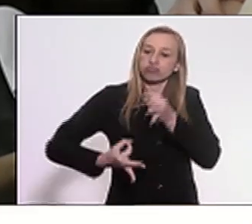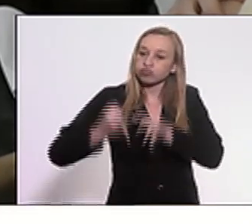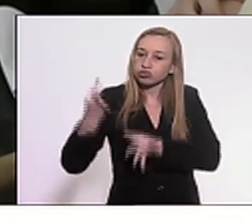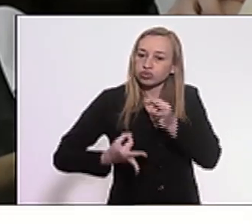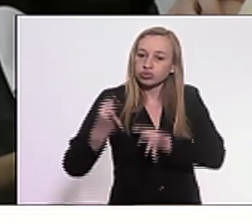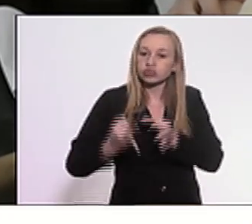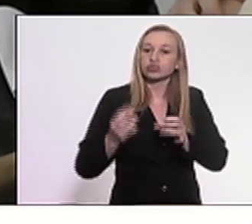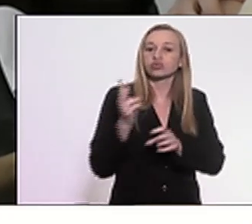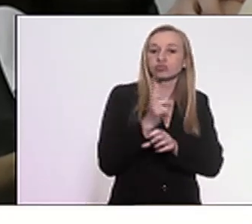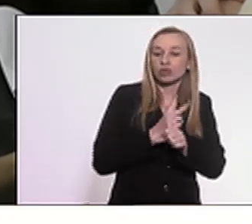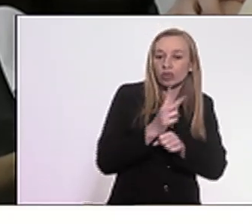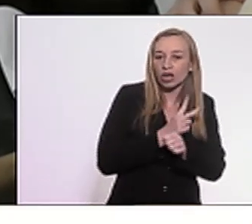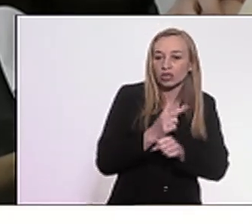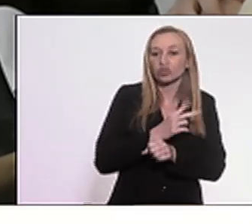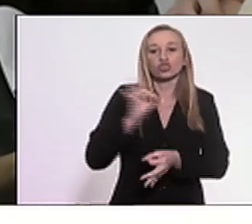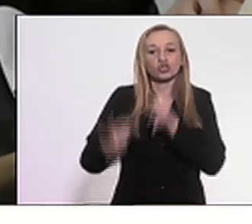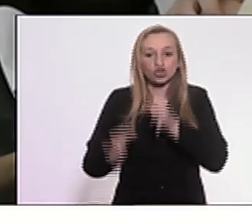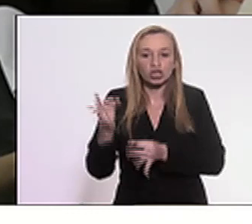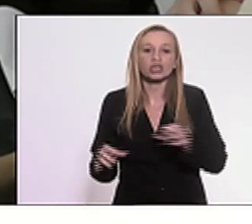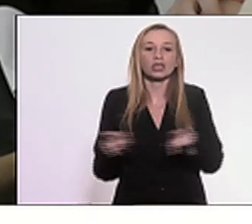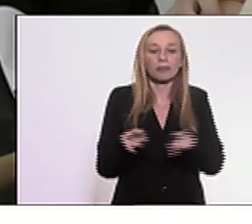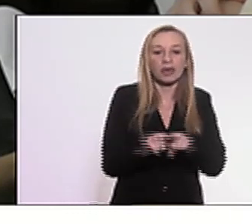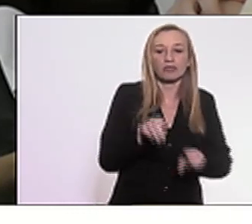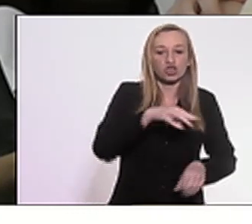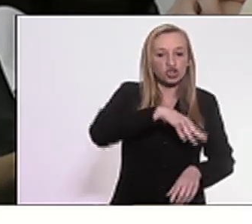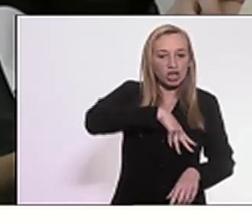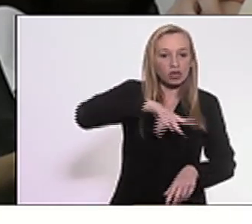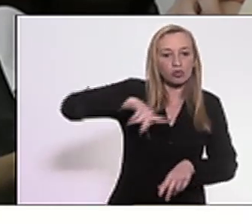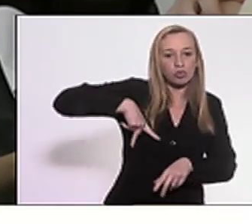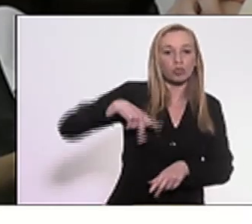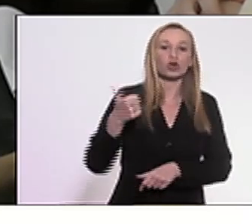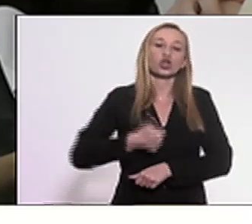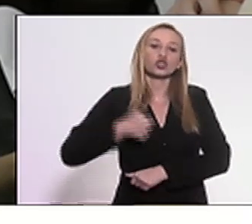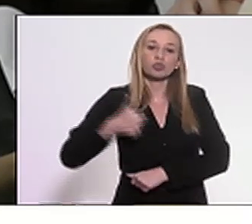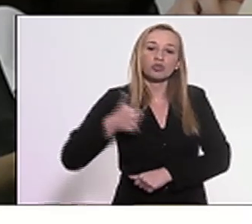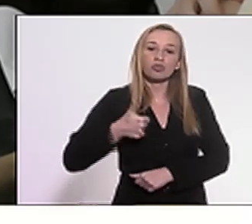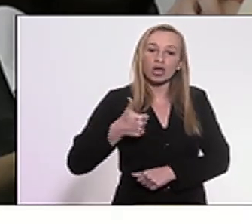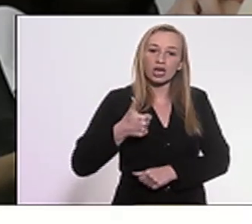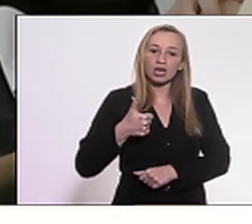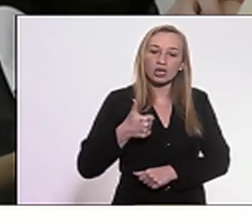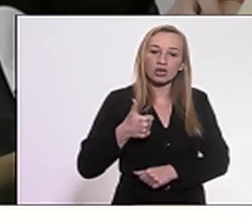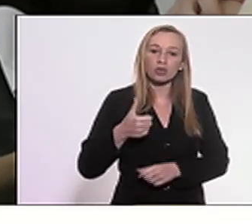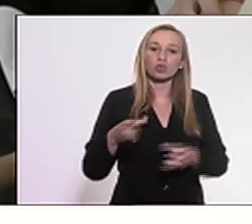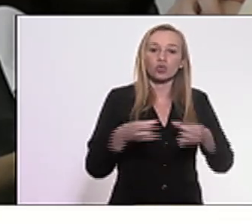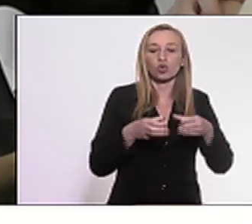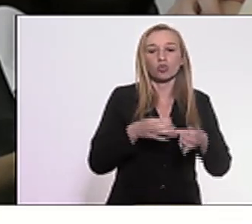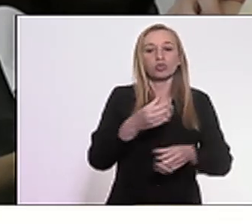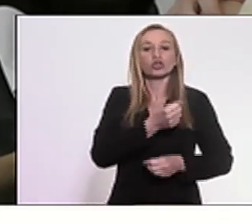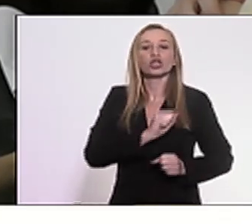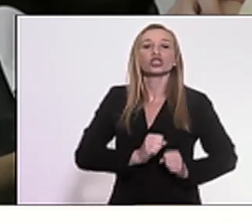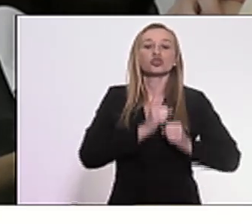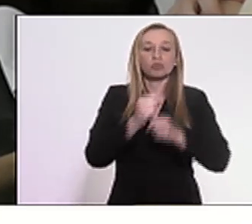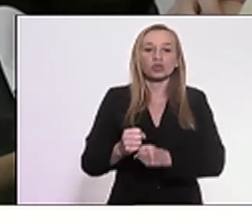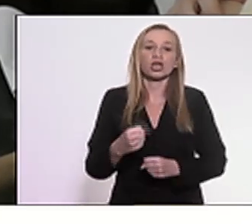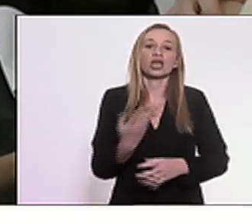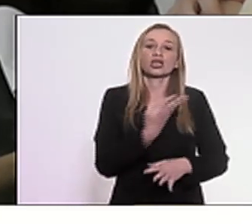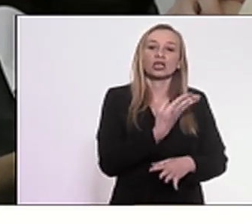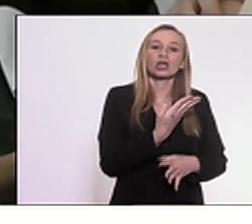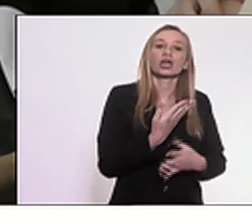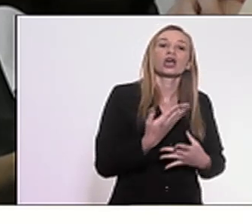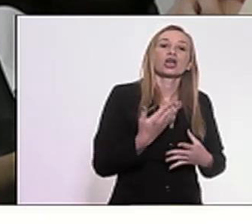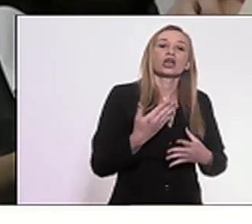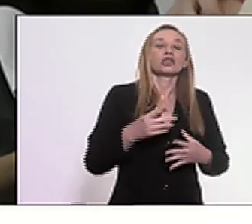de justiça, existem os servidores do Ministério Público, sendo os primeiros órgãos de poder, praticamente, como os deputados,